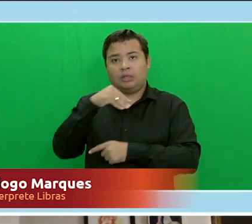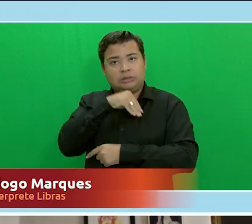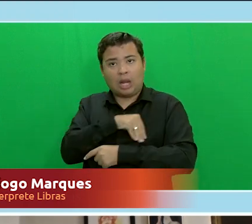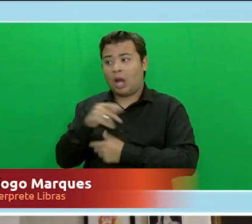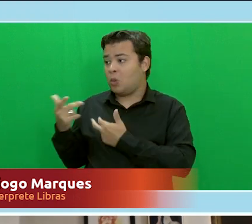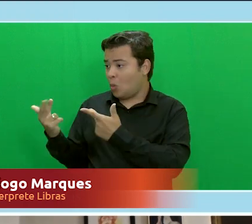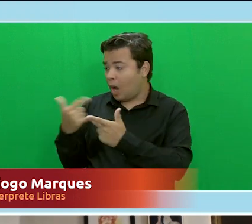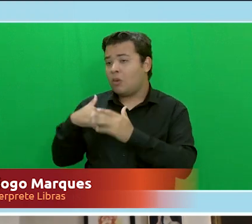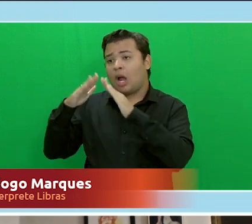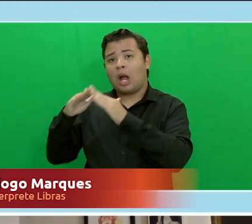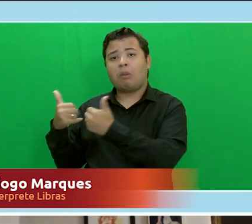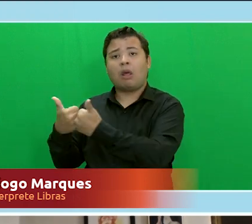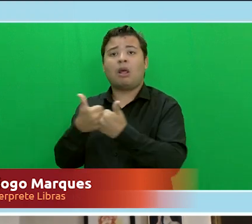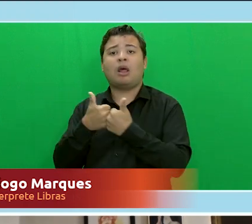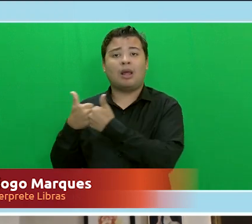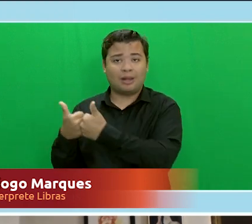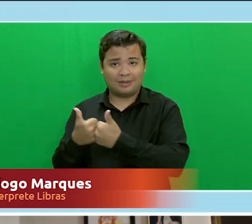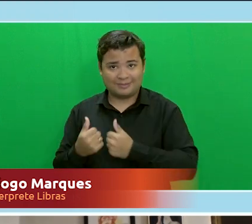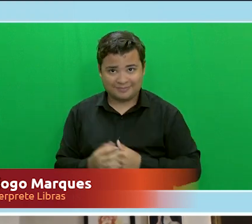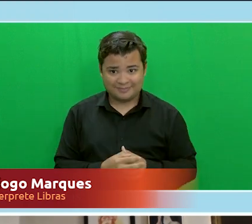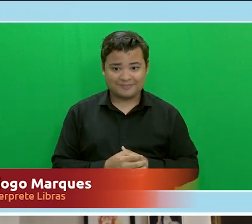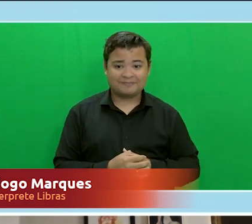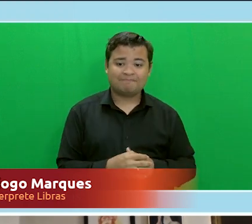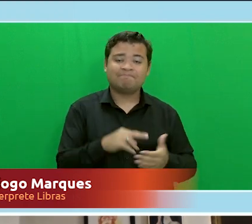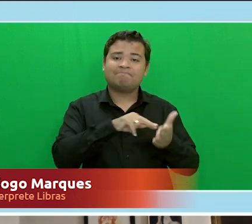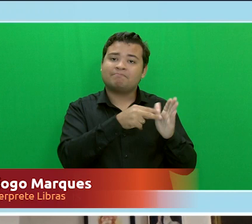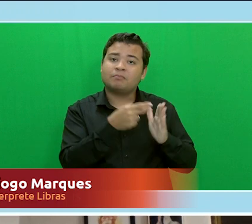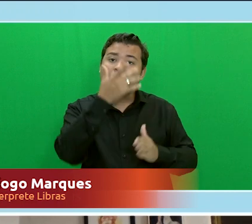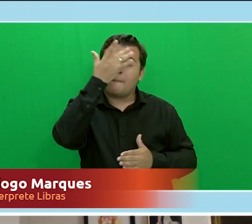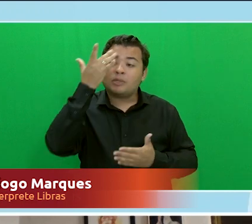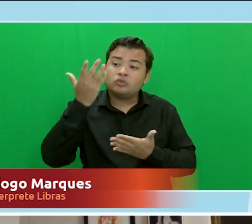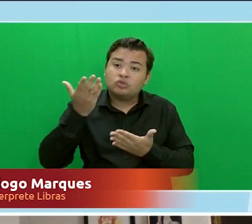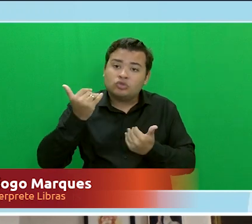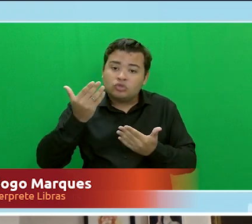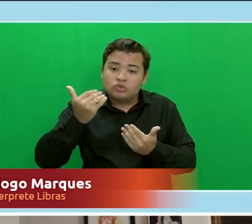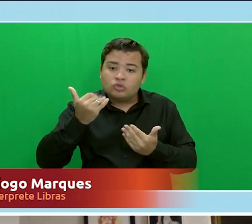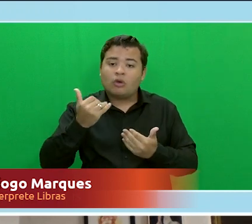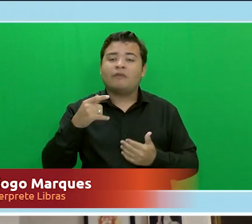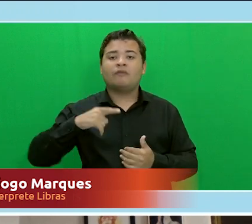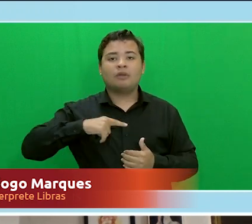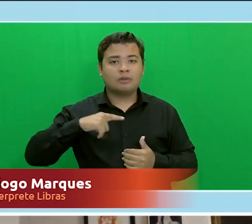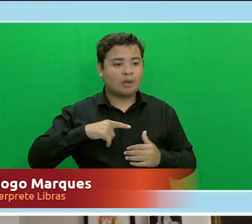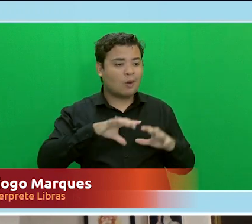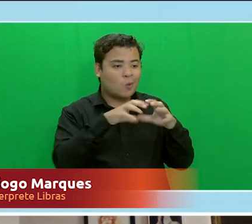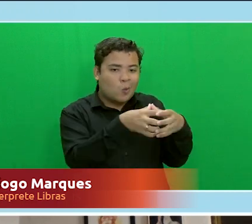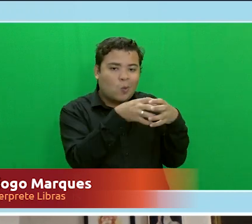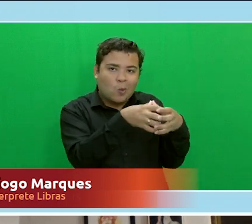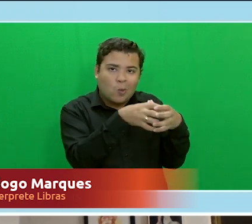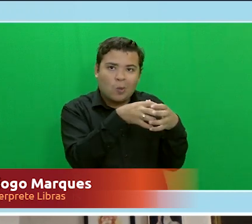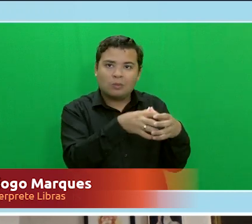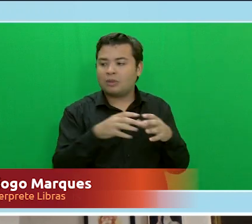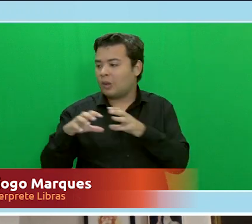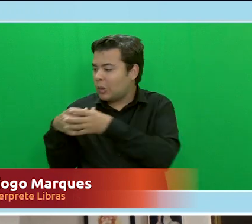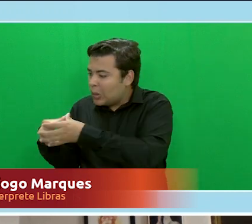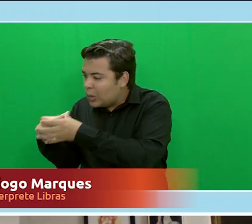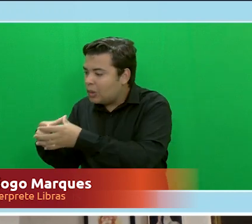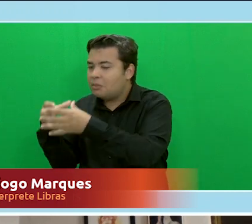via renda, né? E aí os jovens vão crescer com aquelas e vão formar toda uma